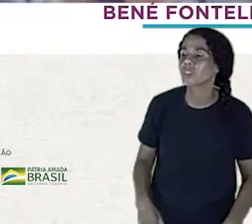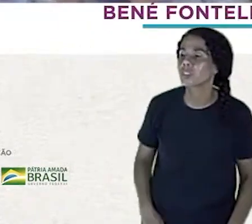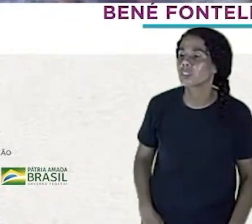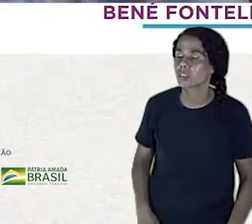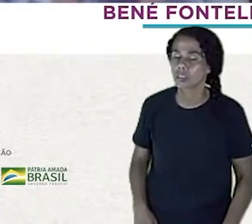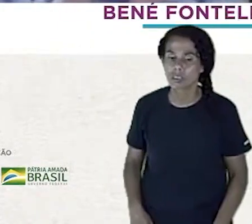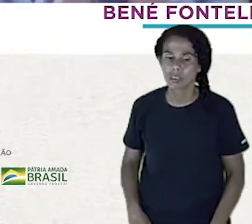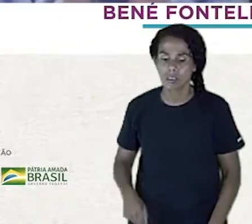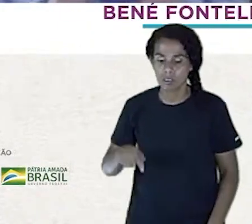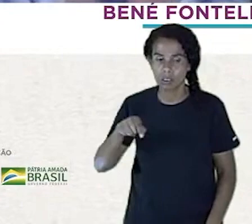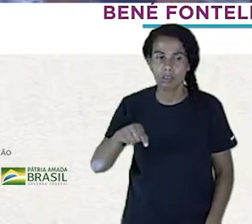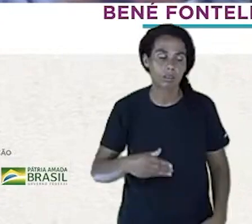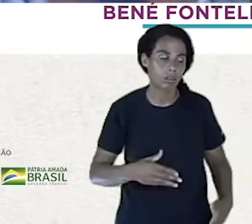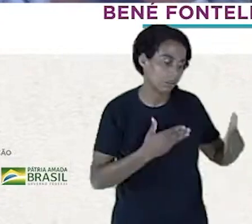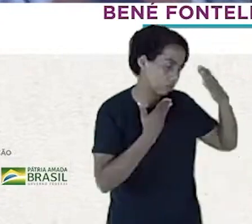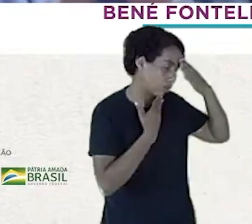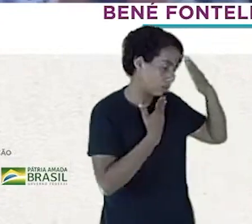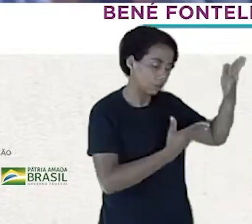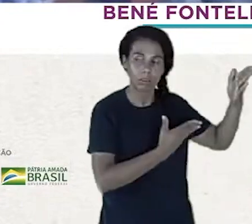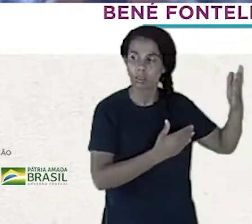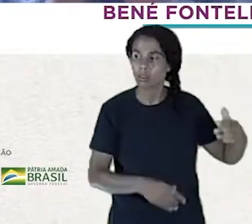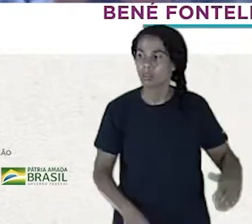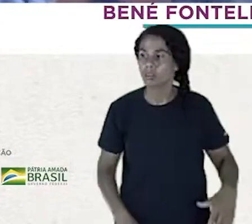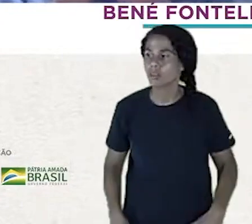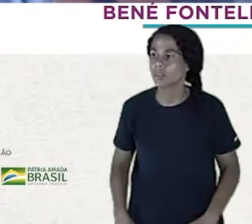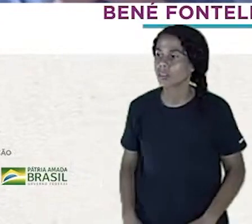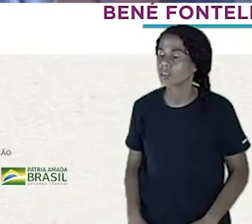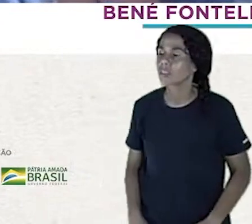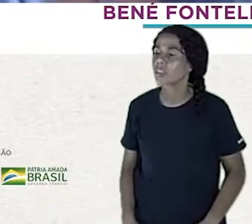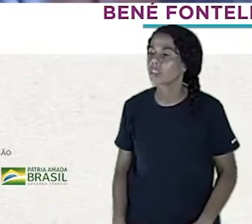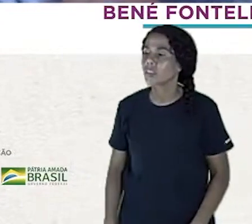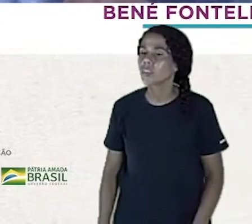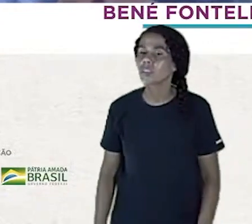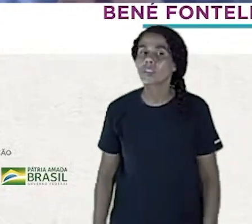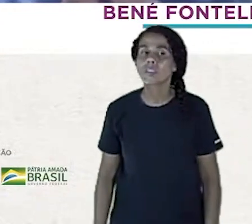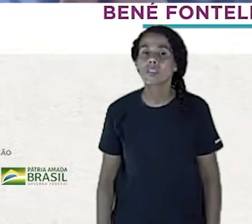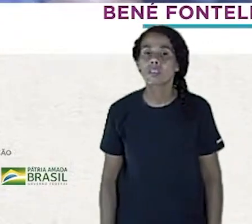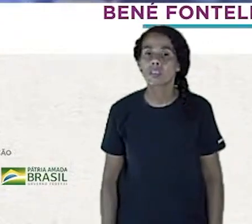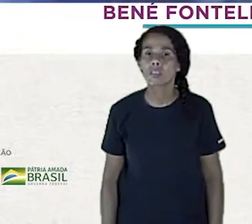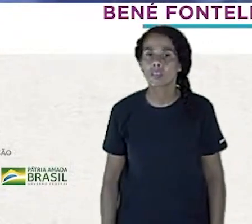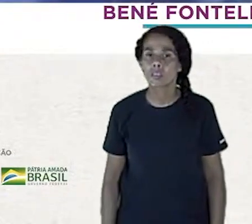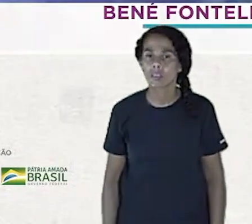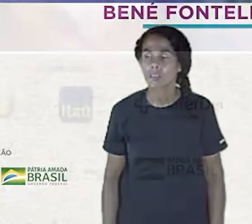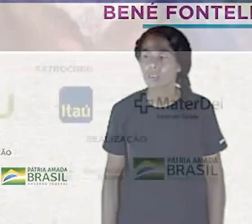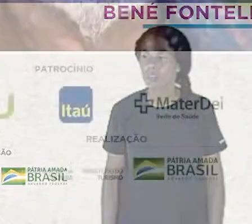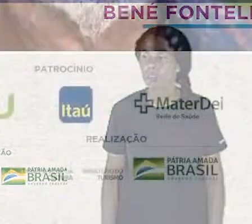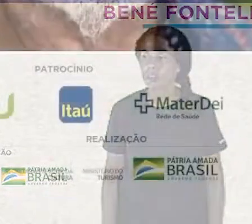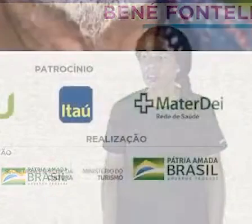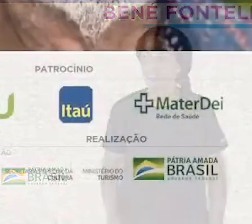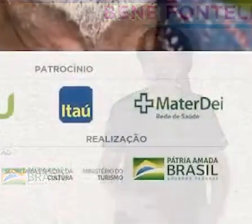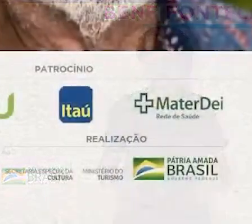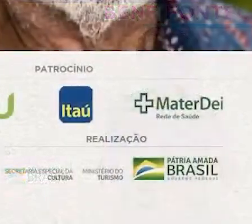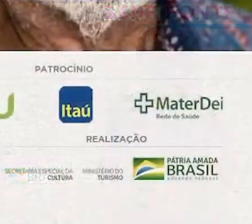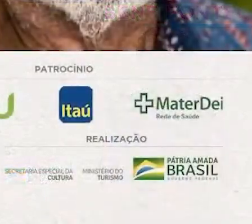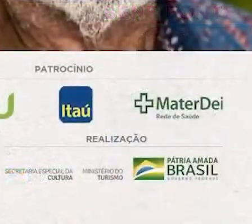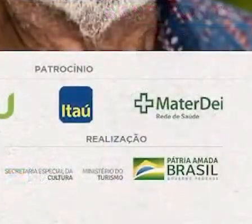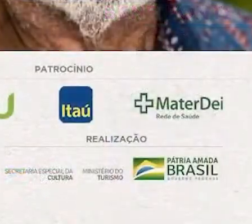Gil, muito obrigado, Bené. Obrigado a quem nos assistiu. Muito obrigado. Obrigado.